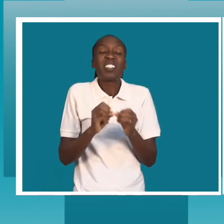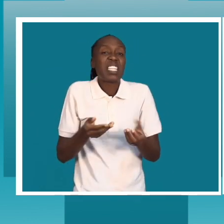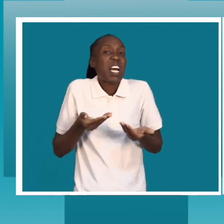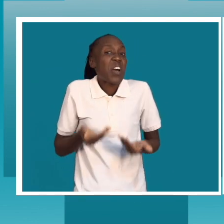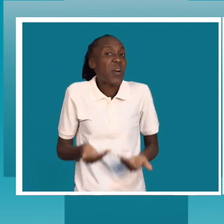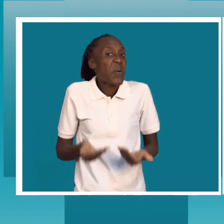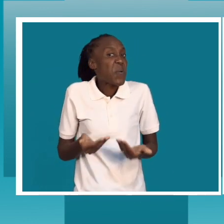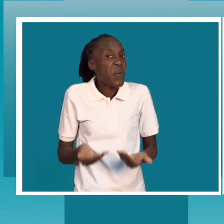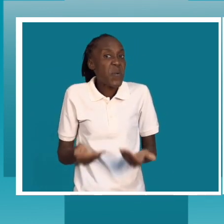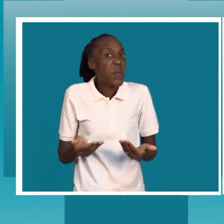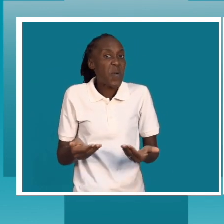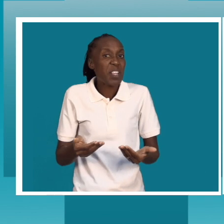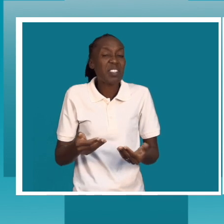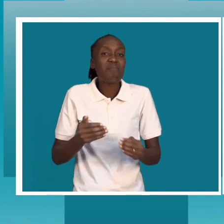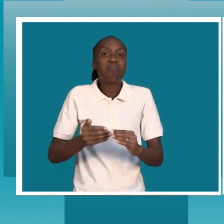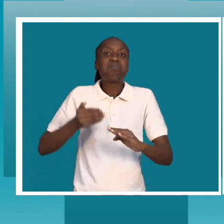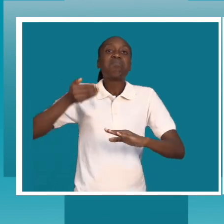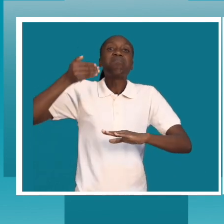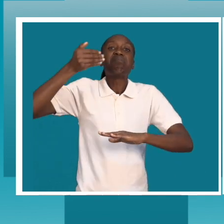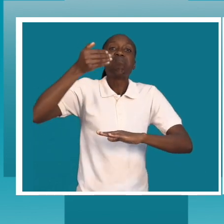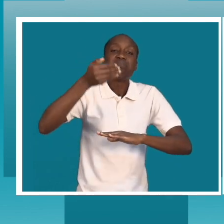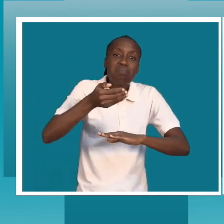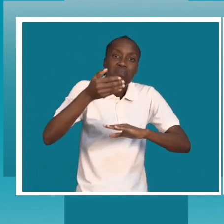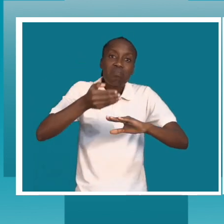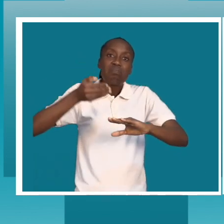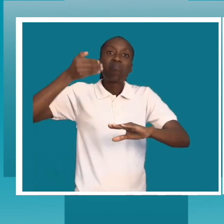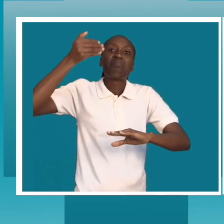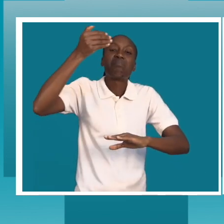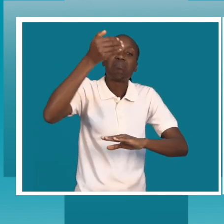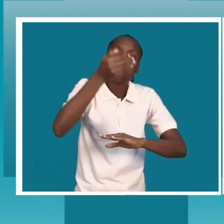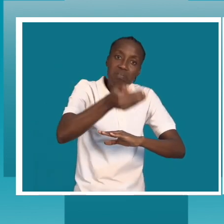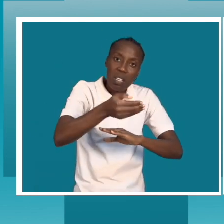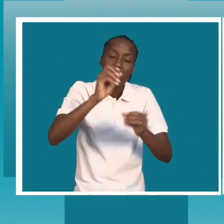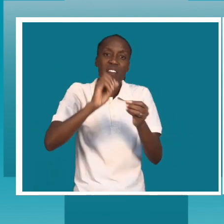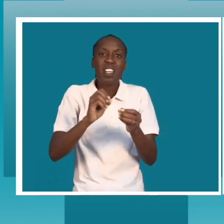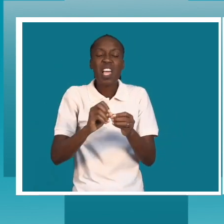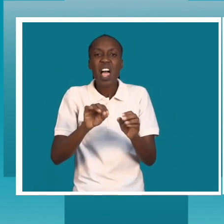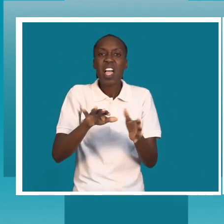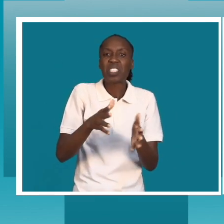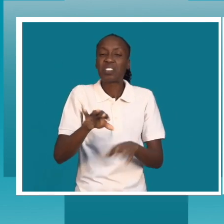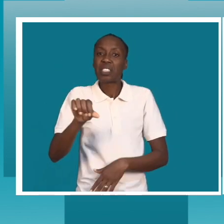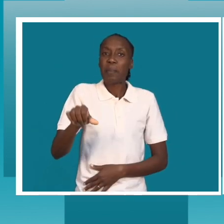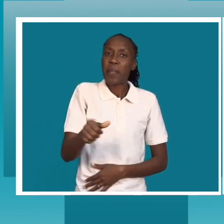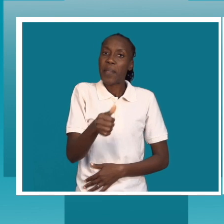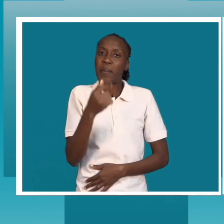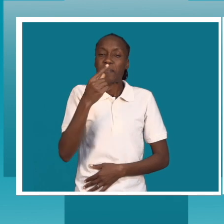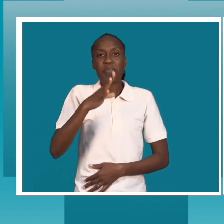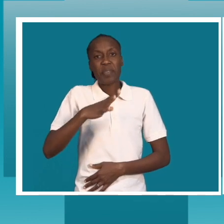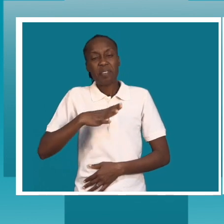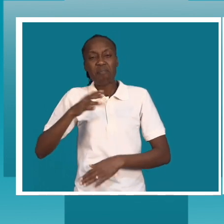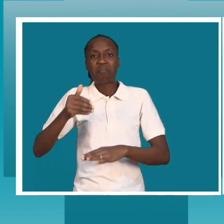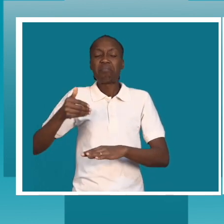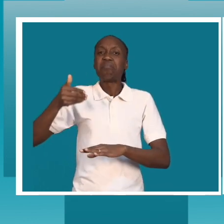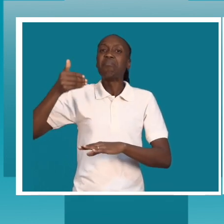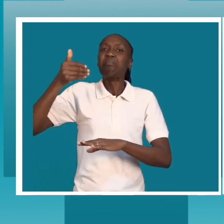momento, de vez em quando, cada um ano, aparecem eles, verdade. Tem que encarar por